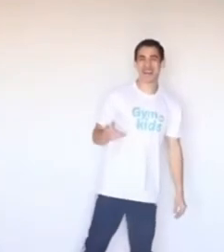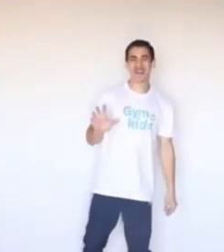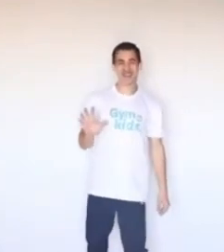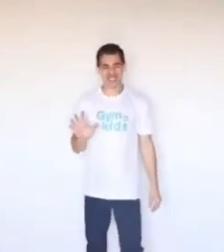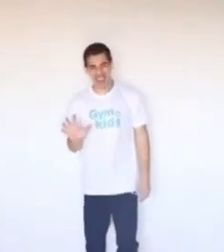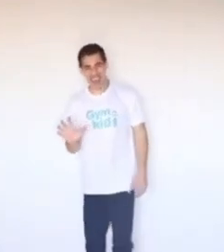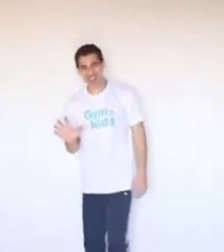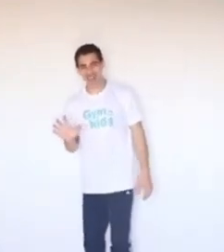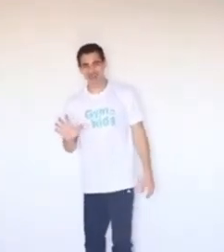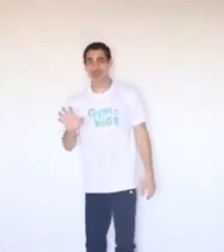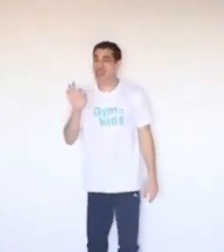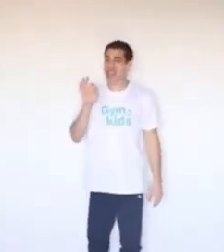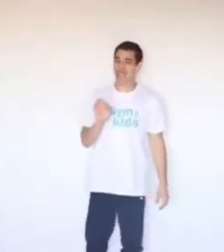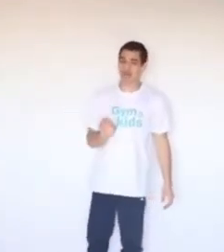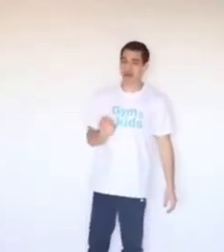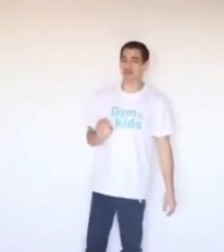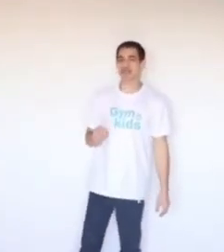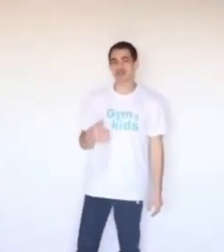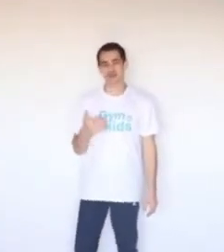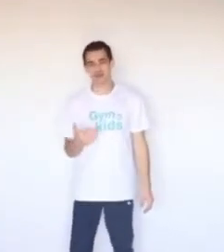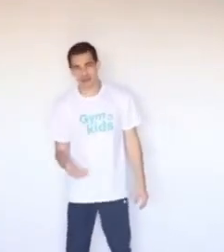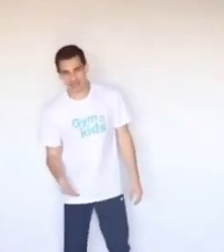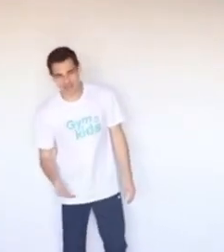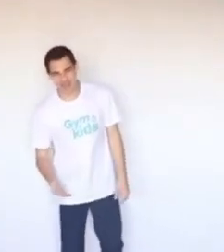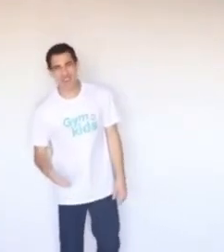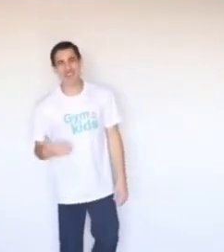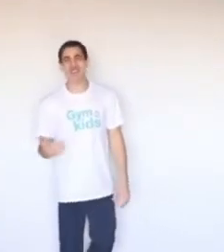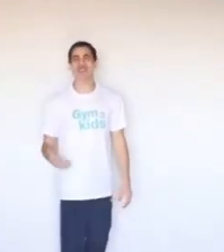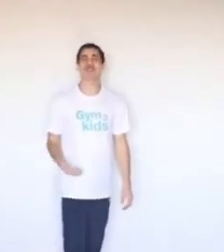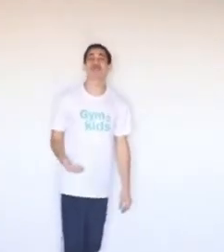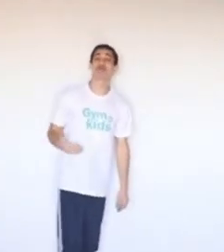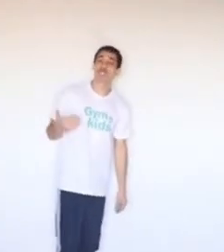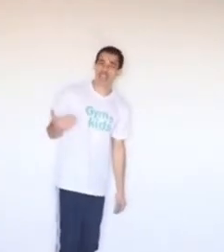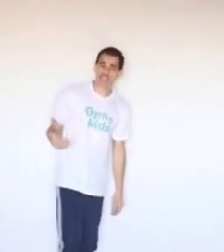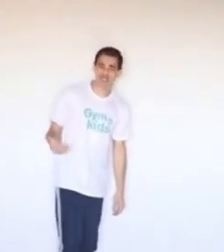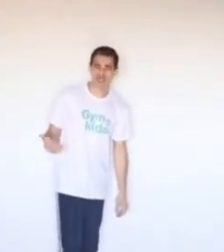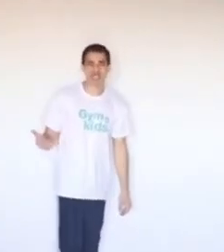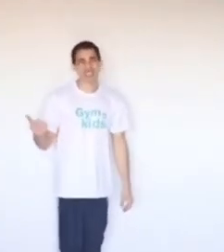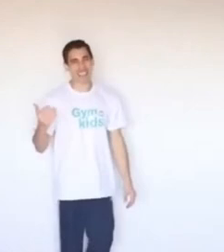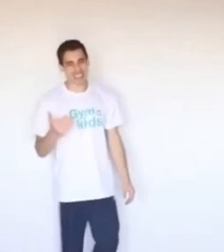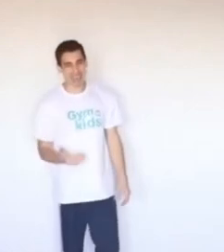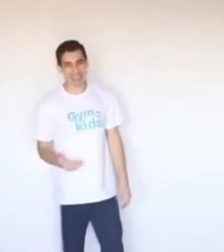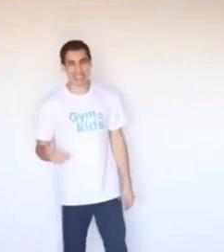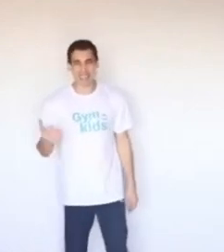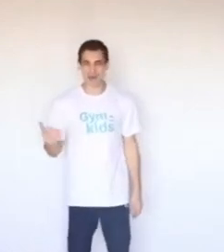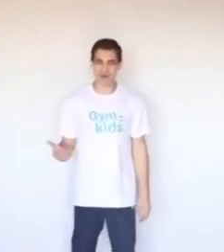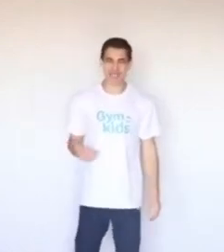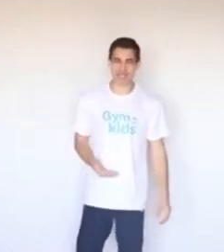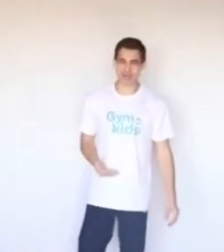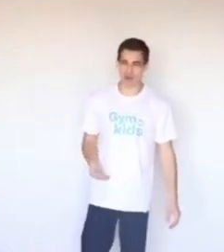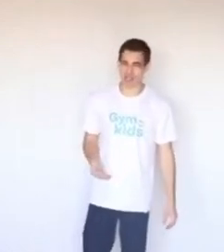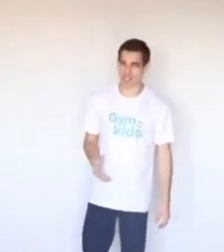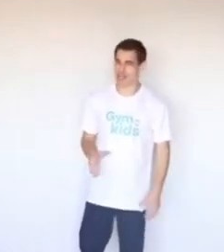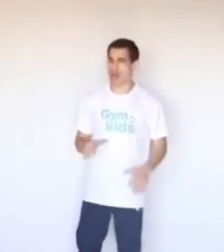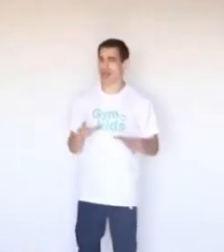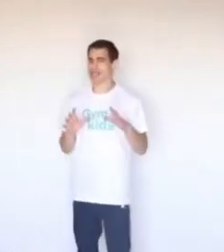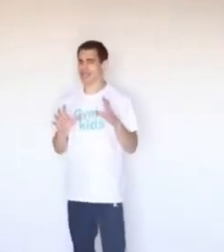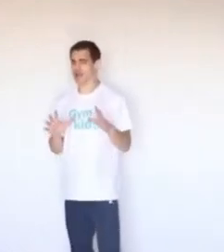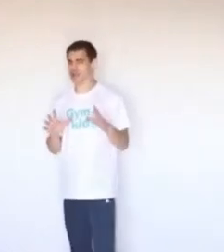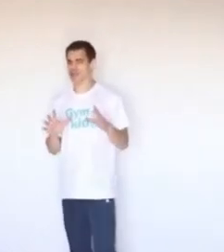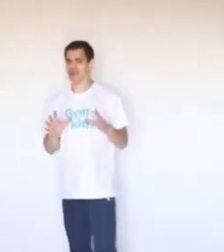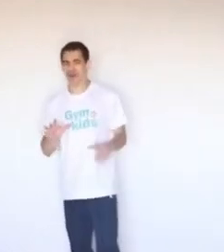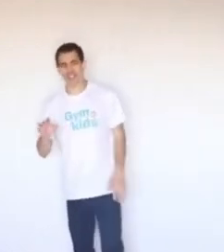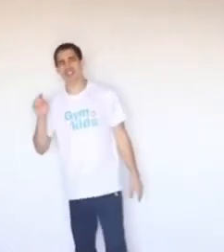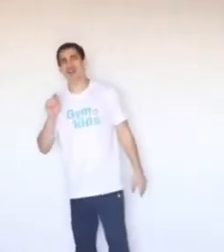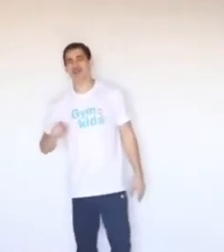Conseguiram? Gostaram? Equilibrando, então em uma perna só, nós fizemos os gestos de cada um desses esportes.